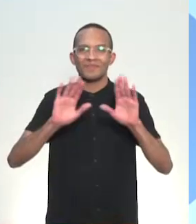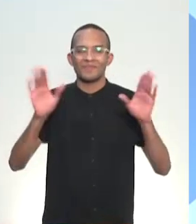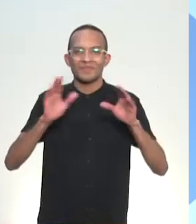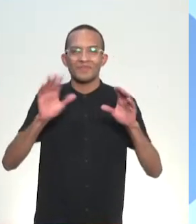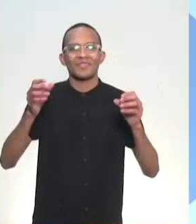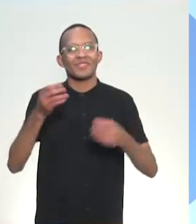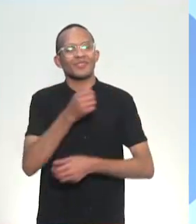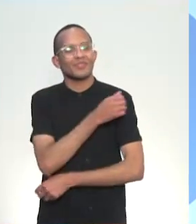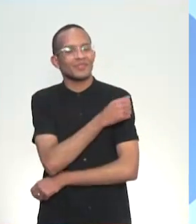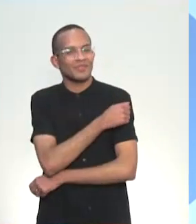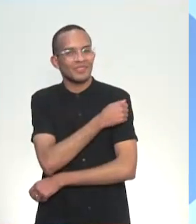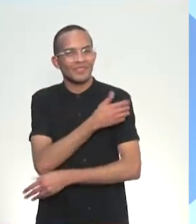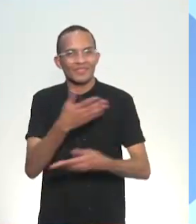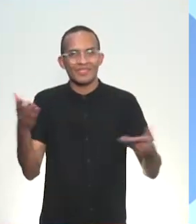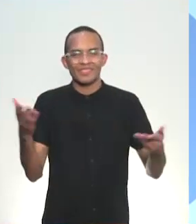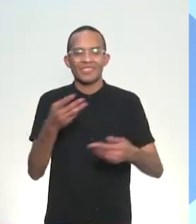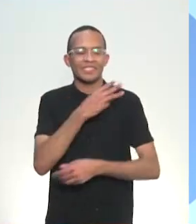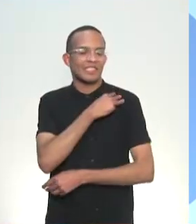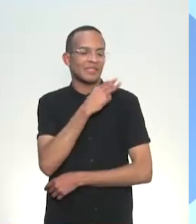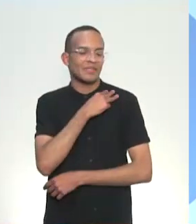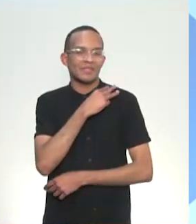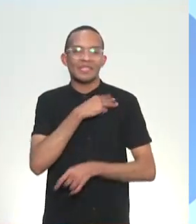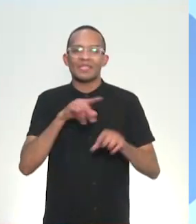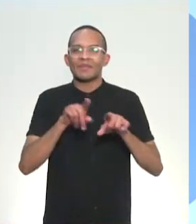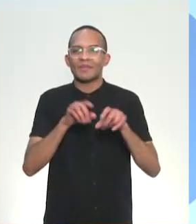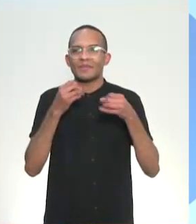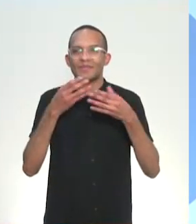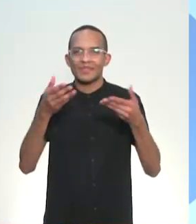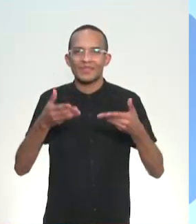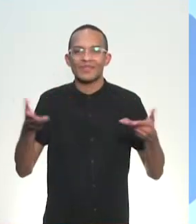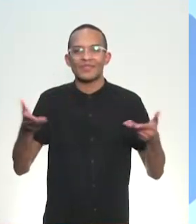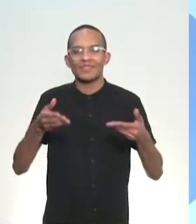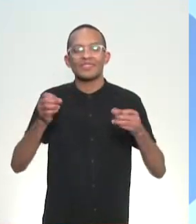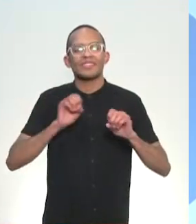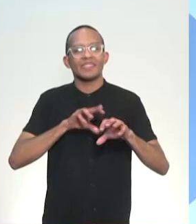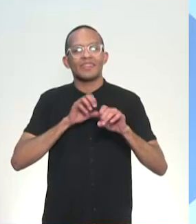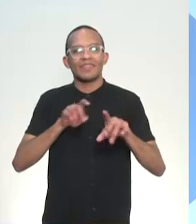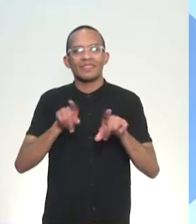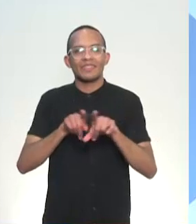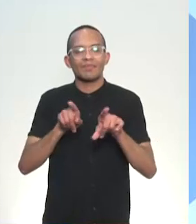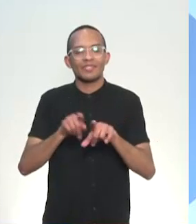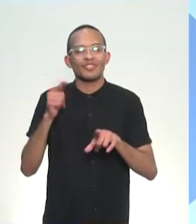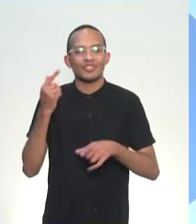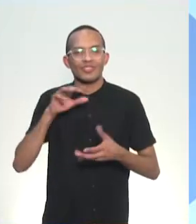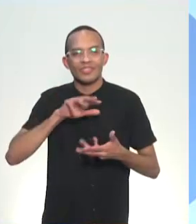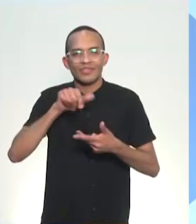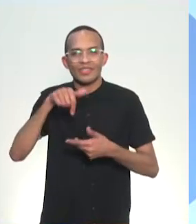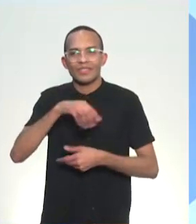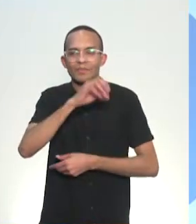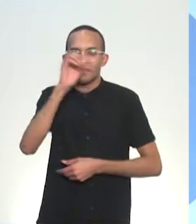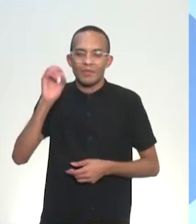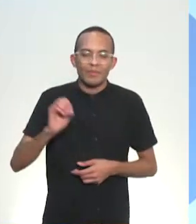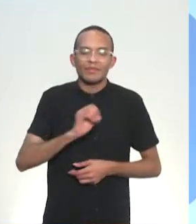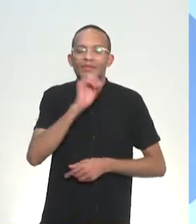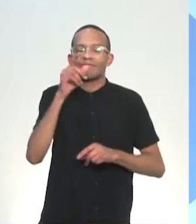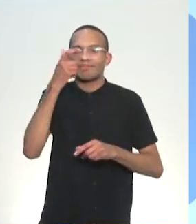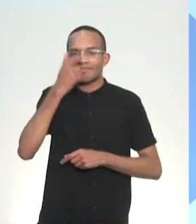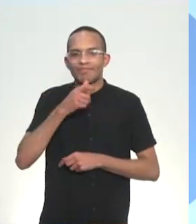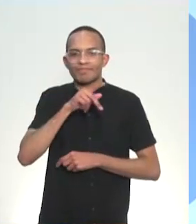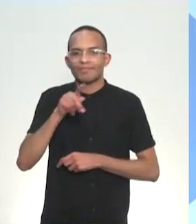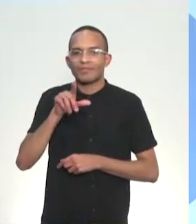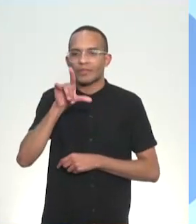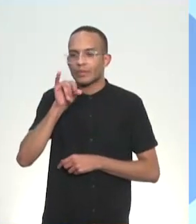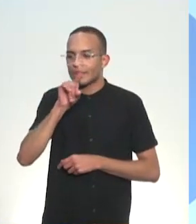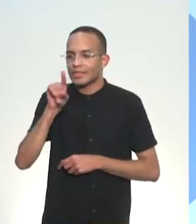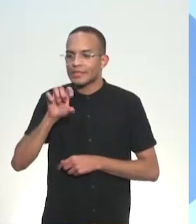Olá, estudantes da terceira série do ensino médio, sejam bem-vindos a mais uma aula de Geografia no Centro de Mídias. Eu sou a professora